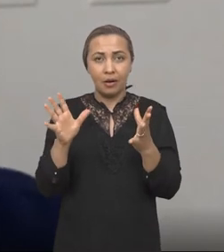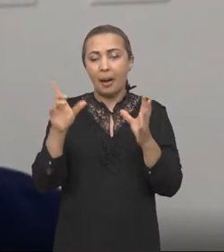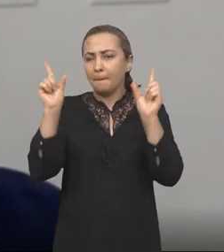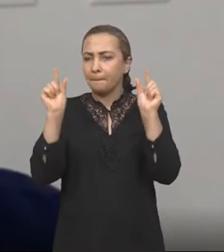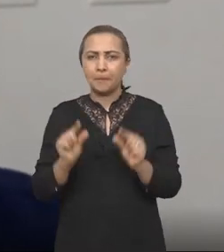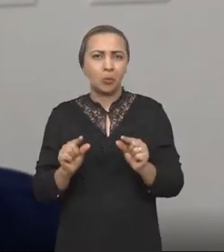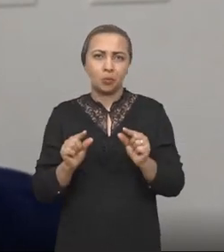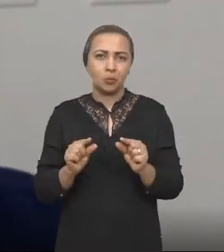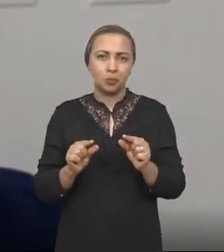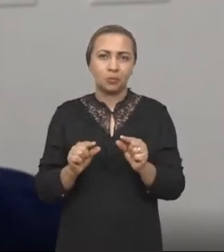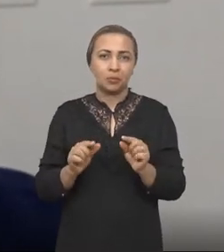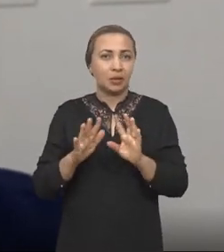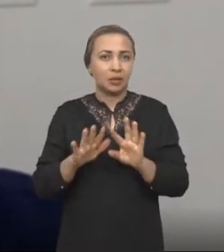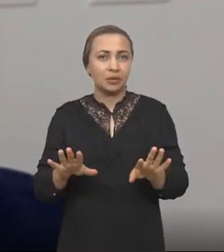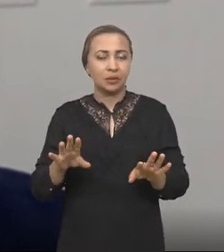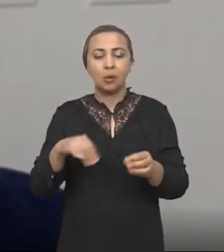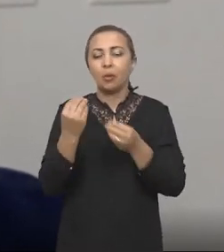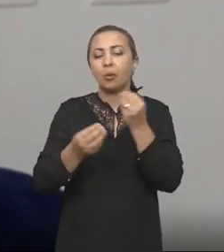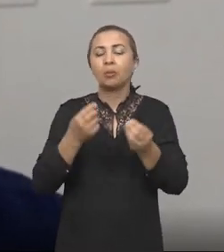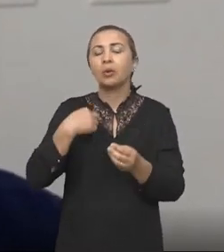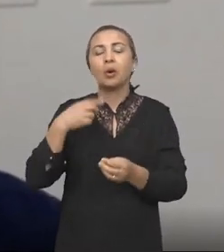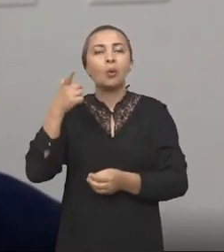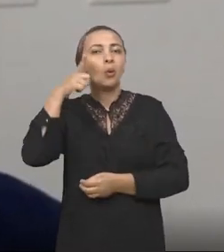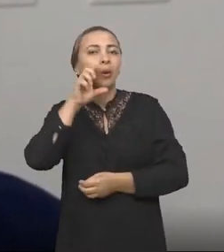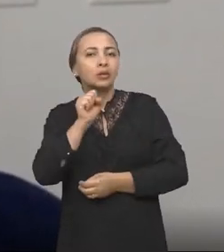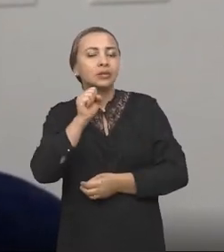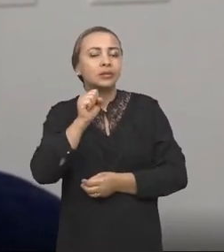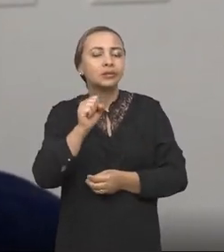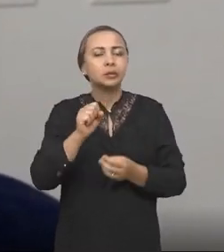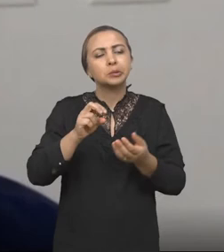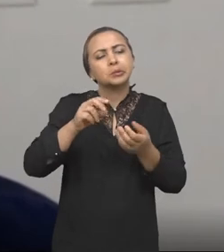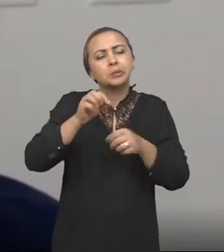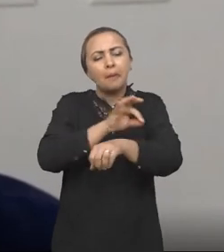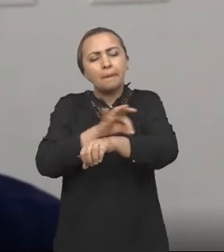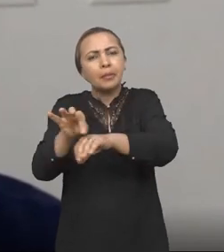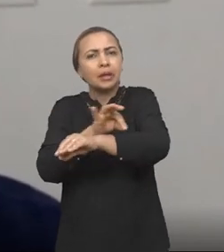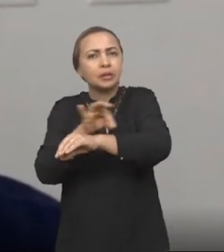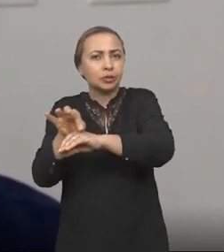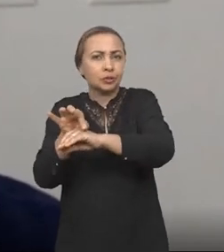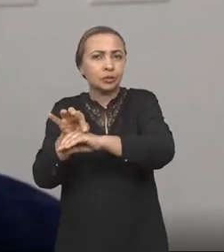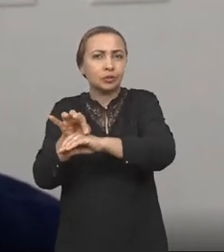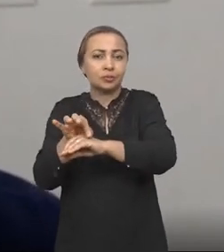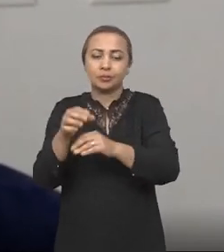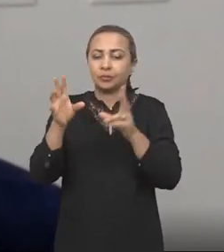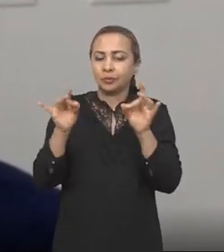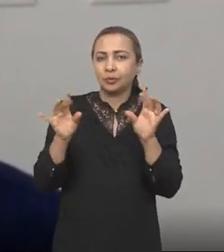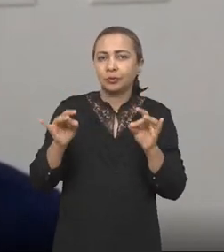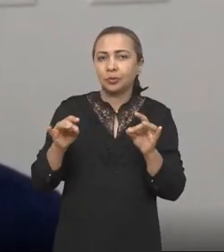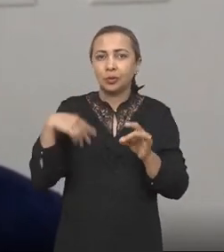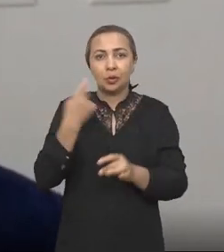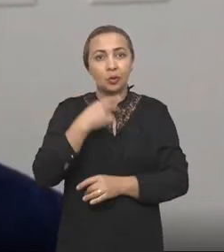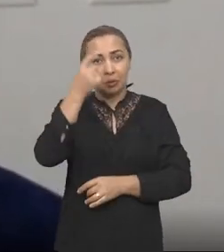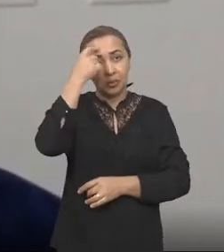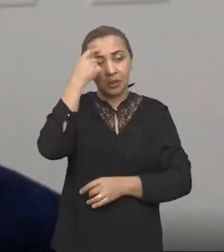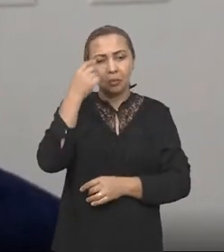ele é menor. E aí, como eu consigo medir, né, unidades de deformação micrométricas com esses sensores, nós